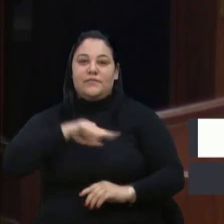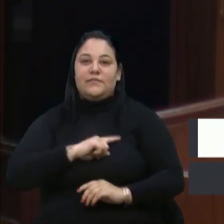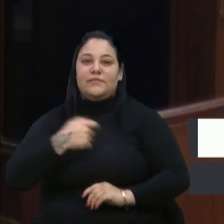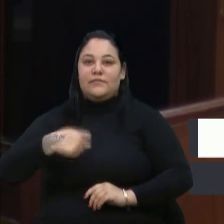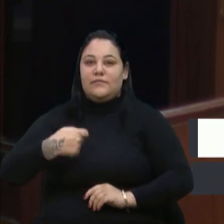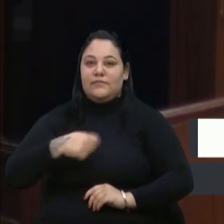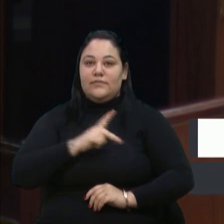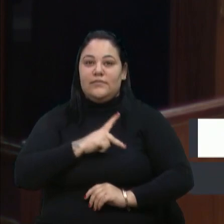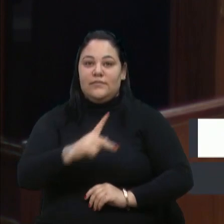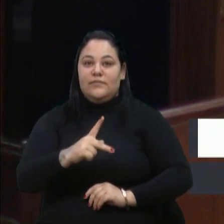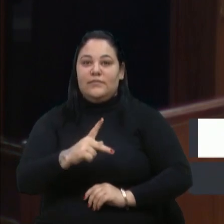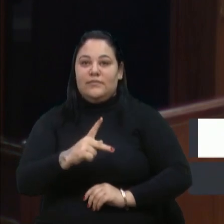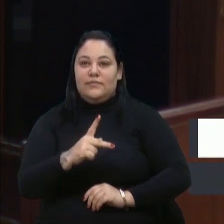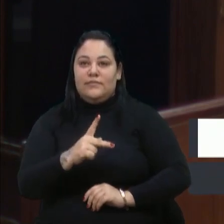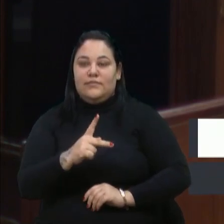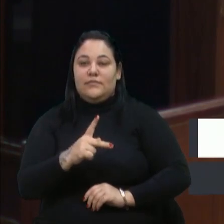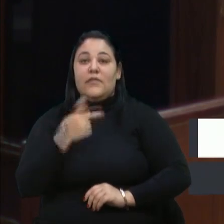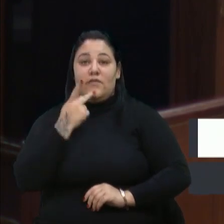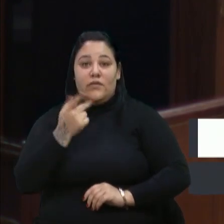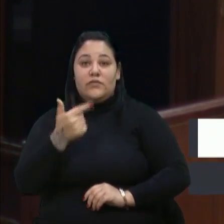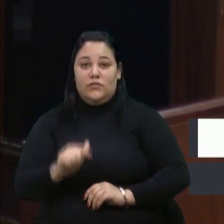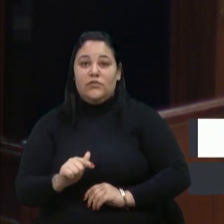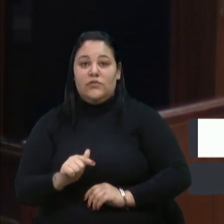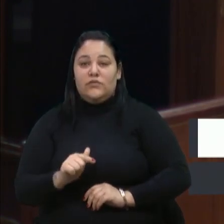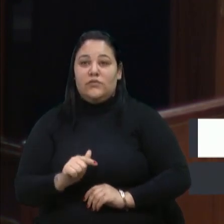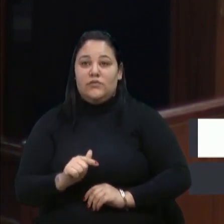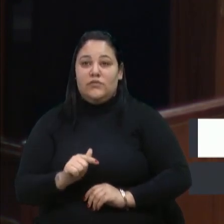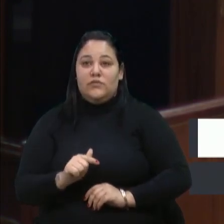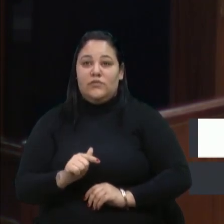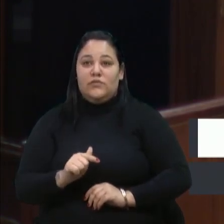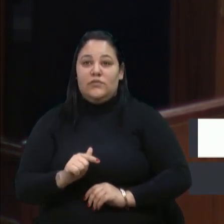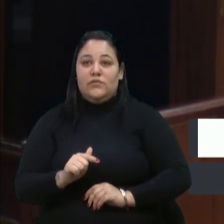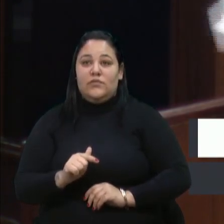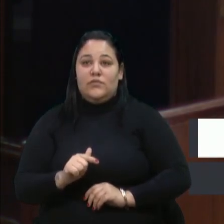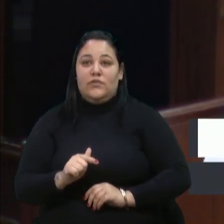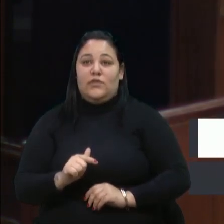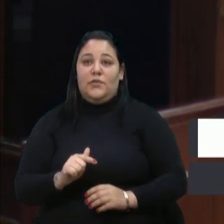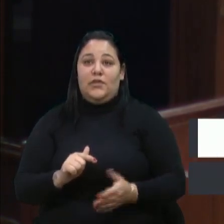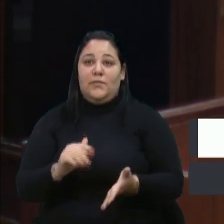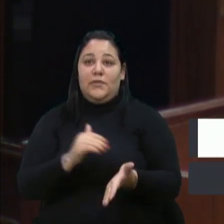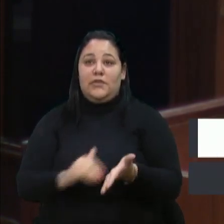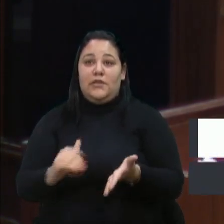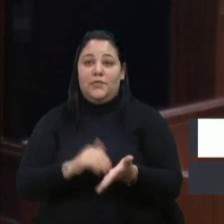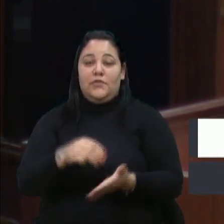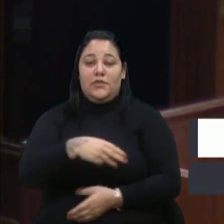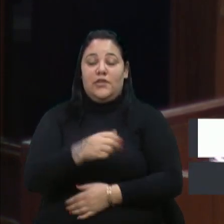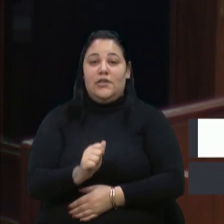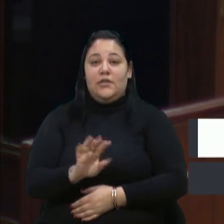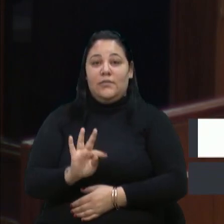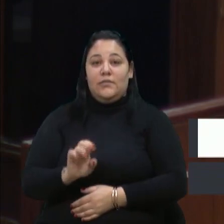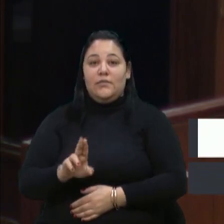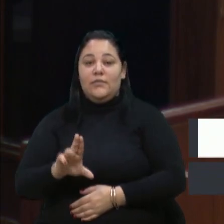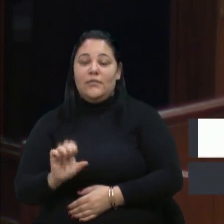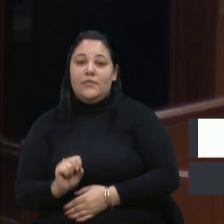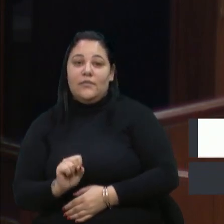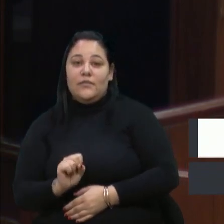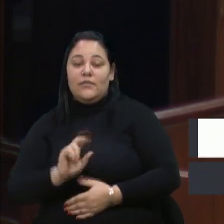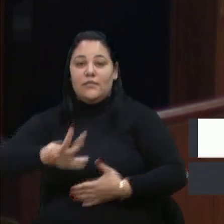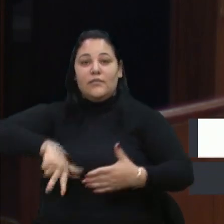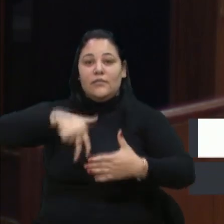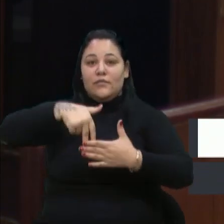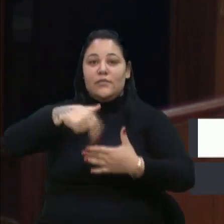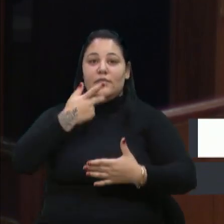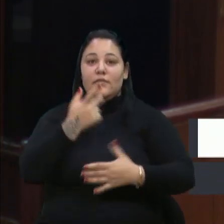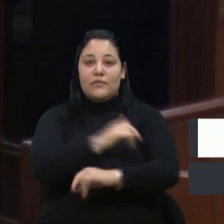para o senhor ontem, reforço hoje, que o secretário Matheus possa vir aqui até a tribuna da Câmara e falar para